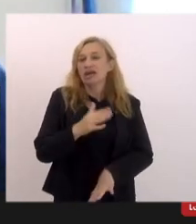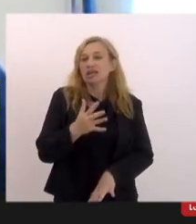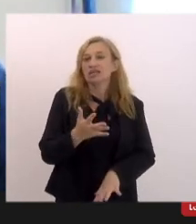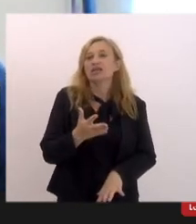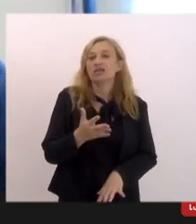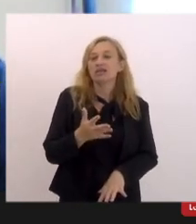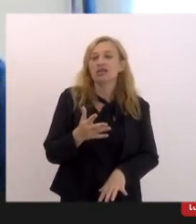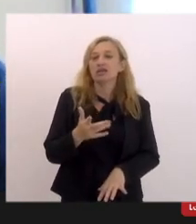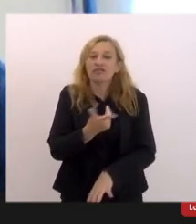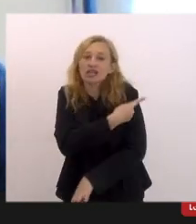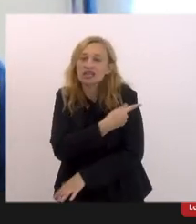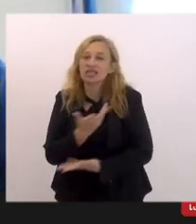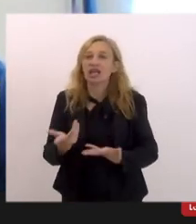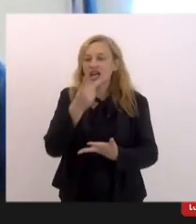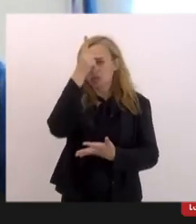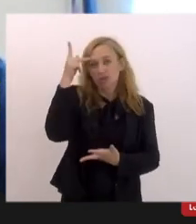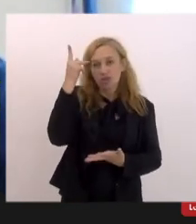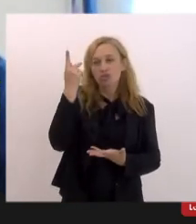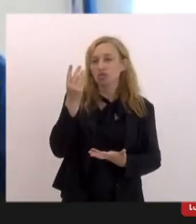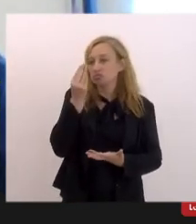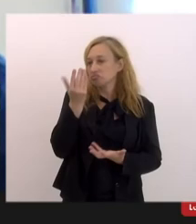pessoas que se recusarem a tomar vacina,